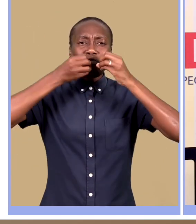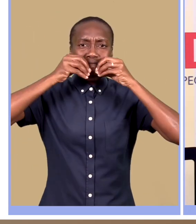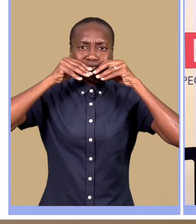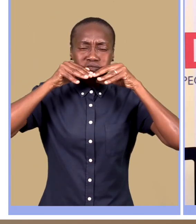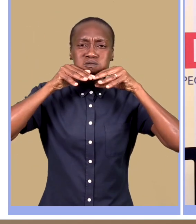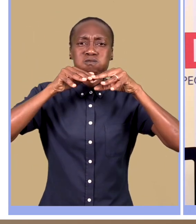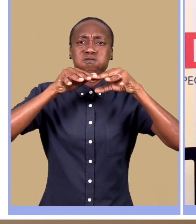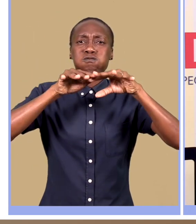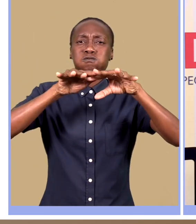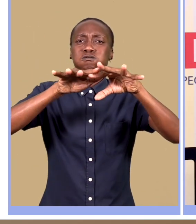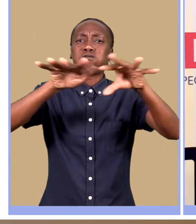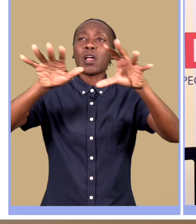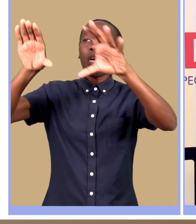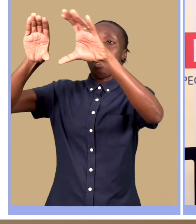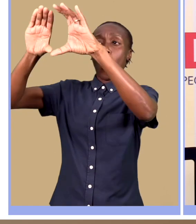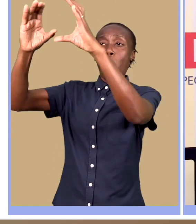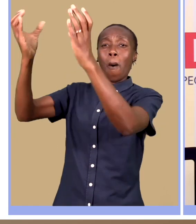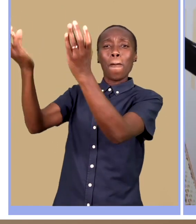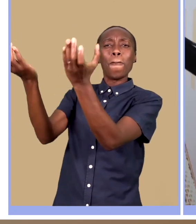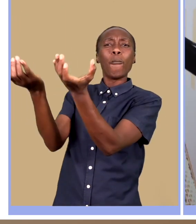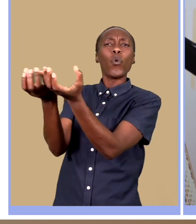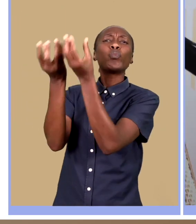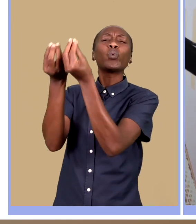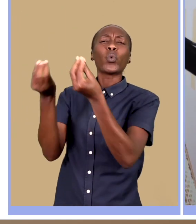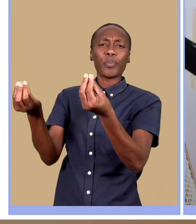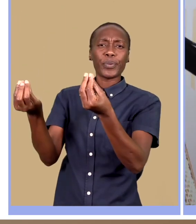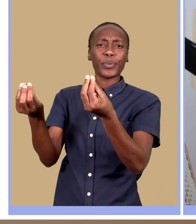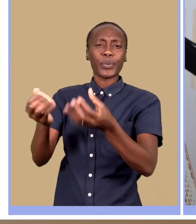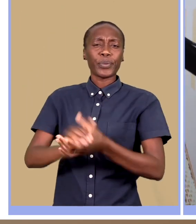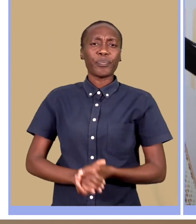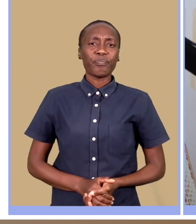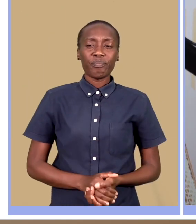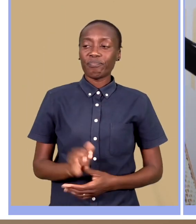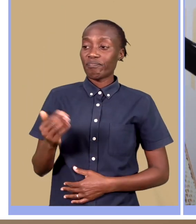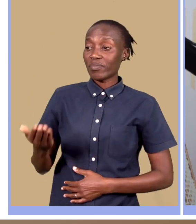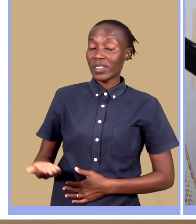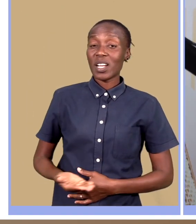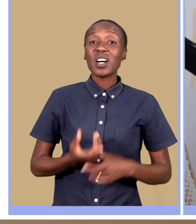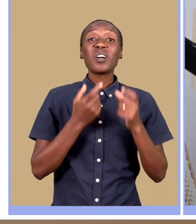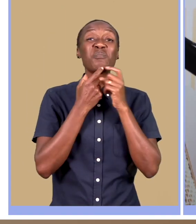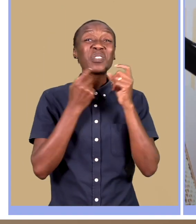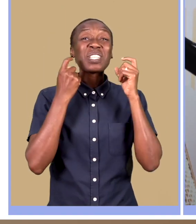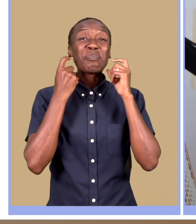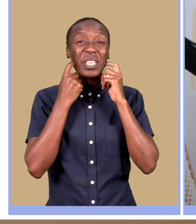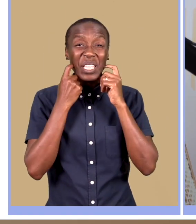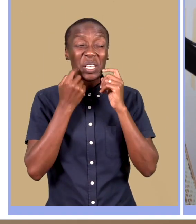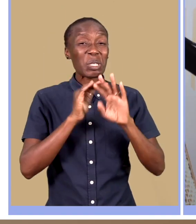levam esta informação para o mundo fora? Esse é outro grande problema. Não sou em